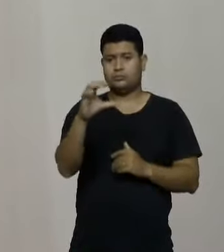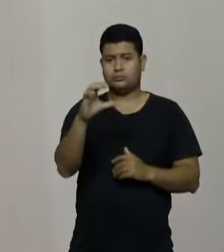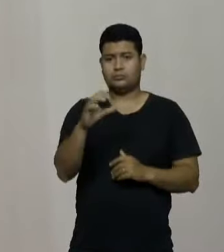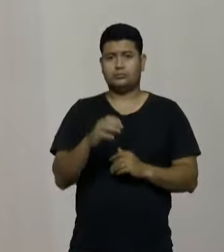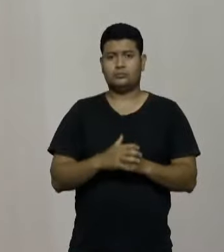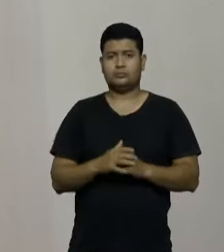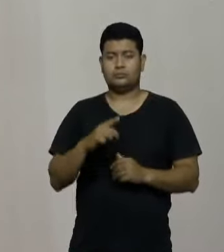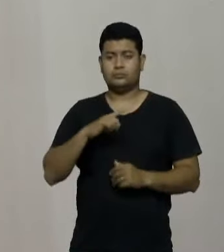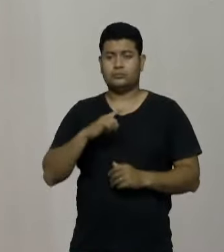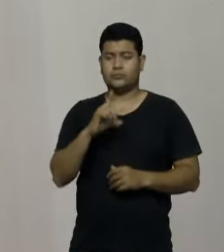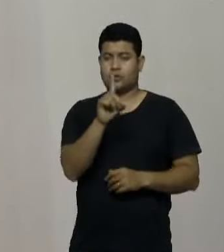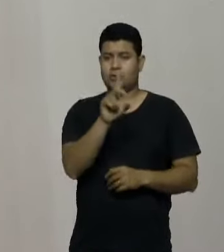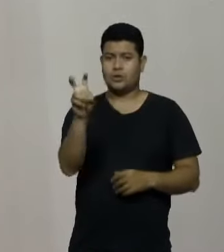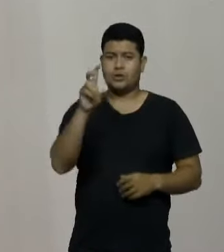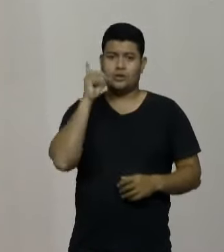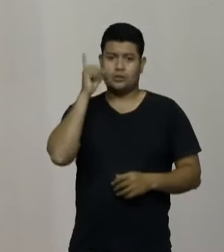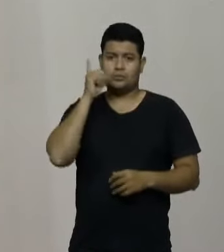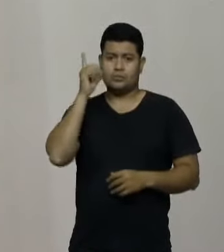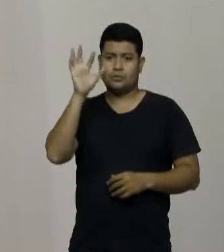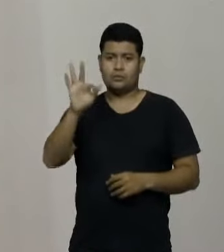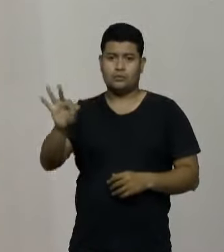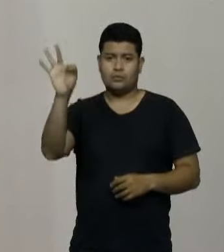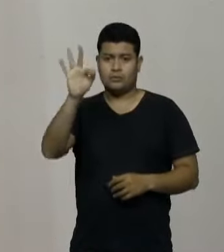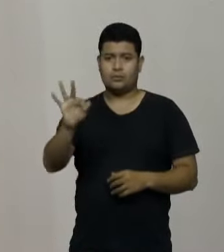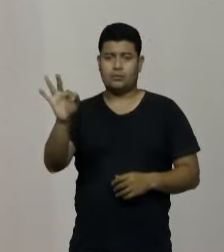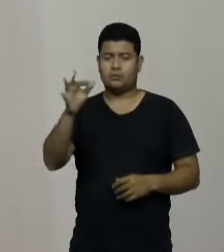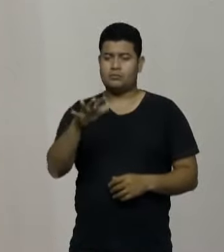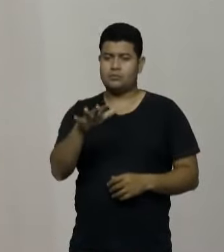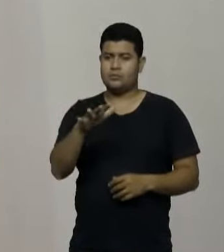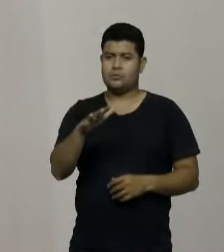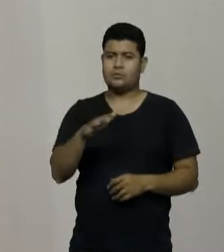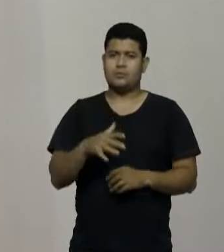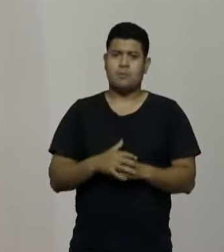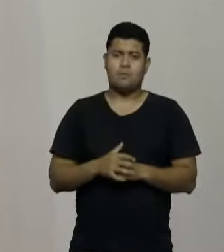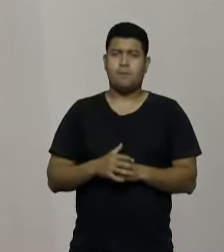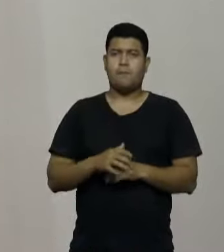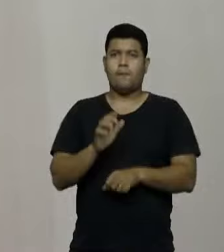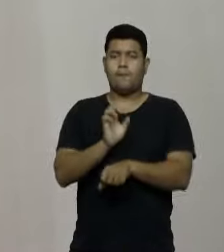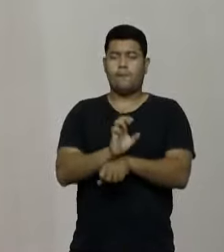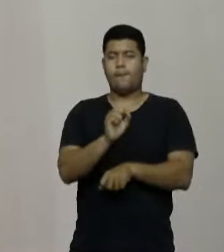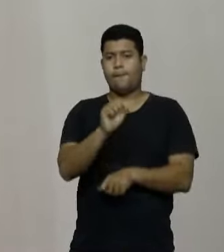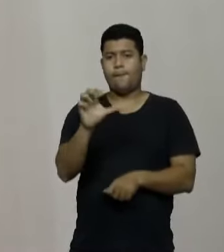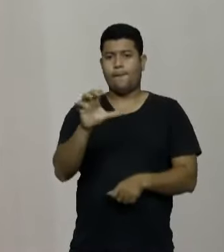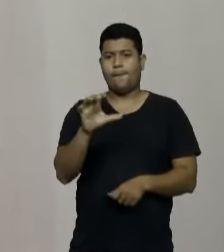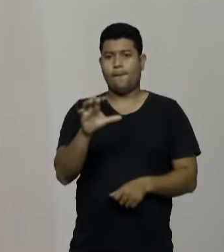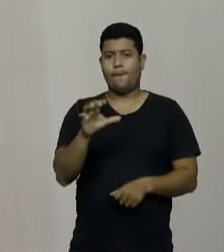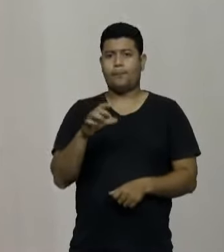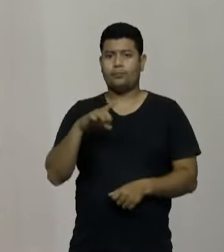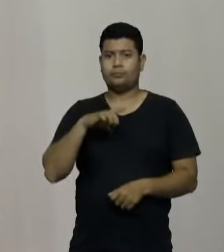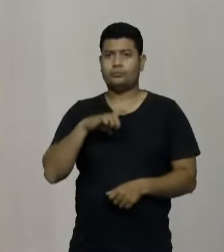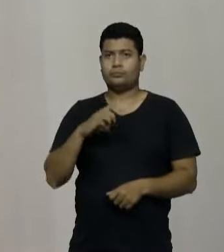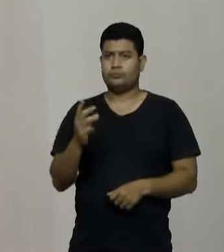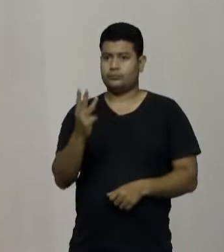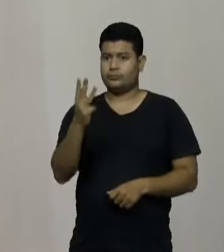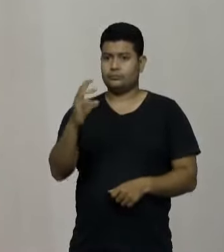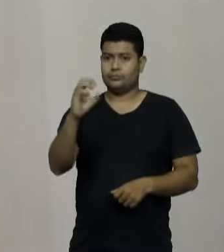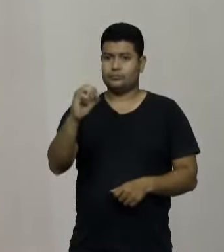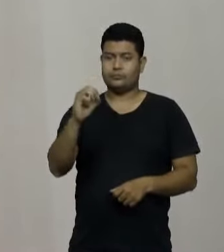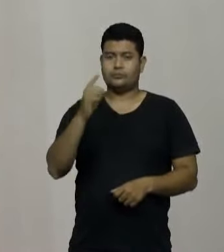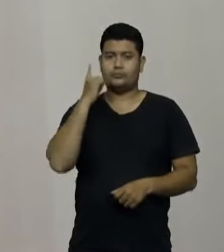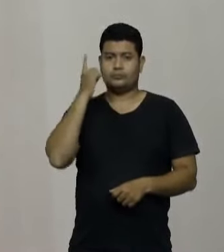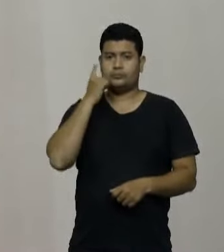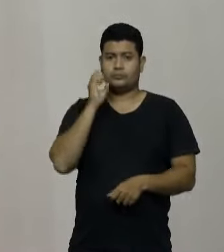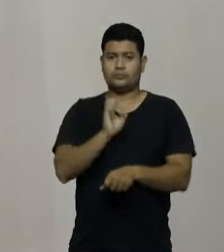15 deputados federal, aproximadamente, e aproximadamente uns 30 deputados estaduais aqui dentro desta